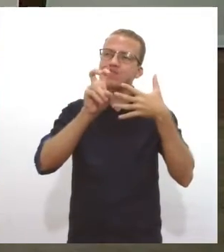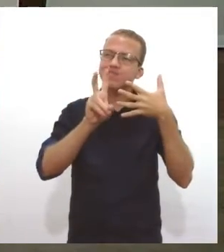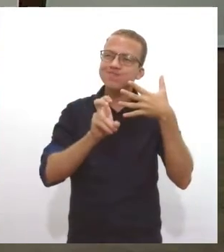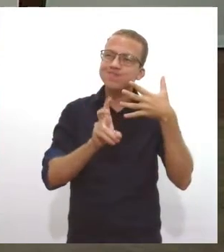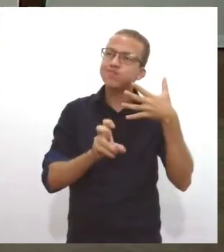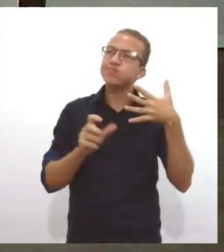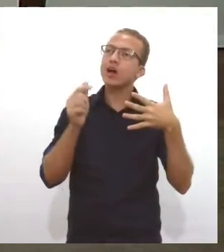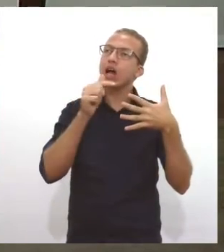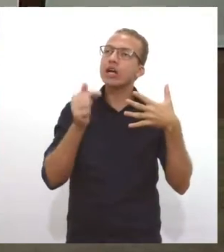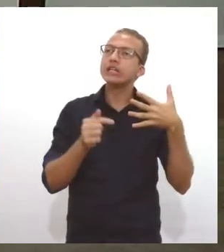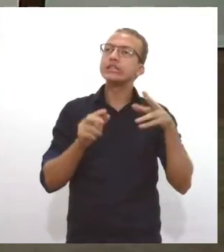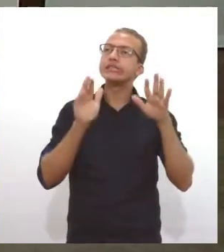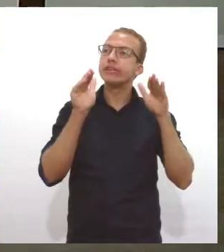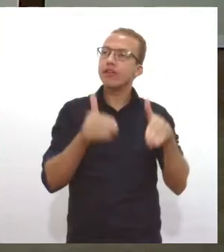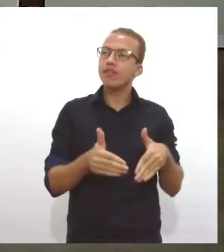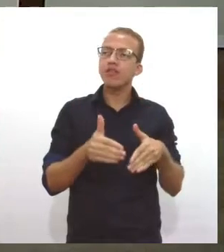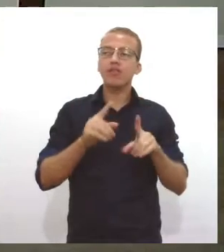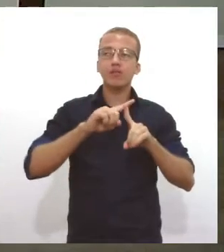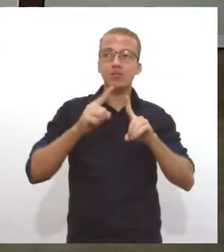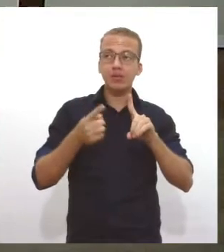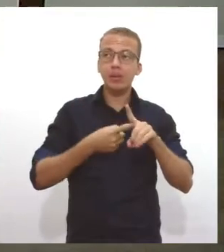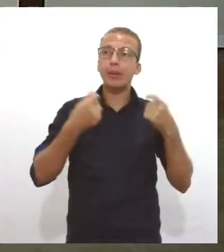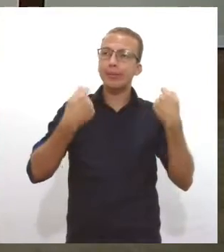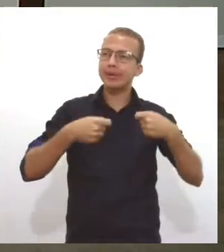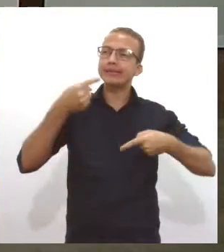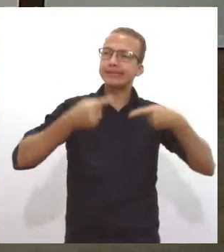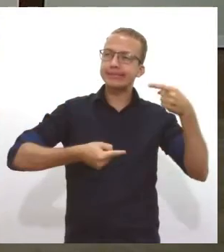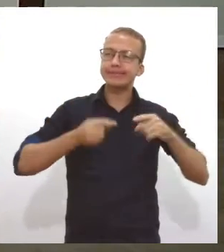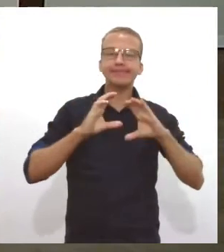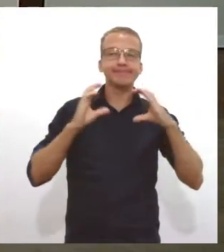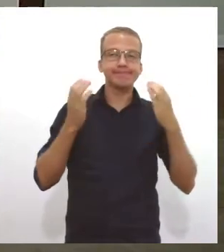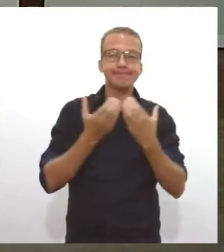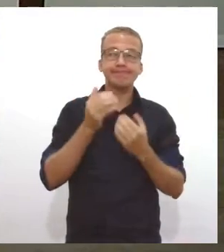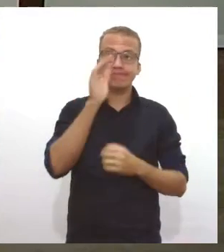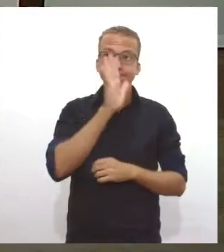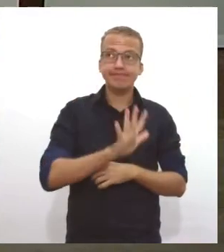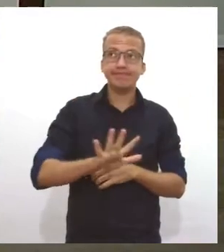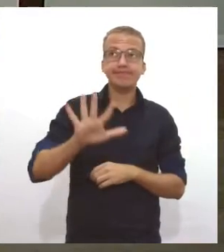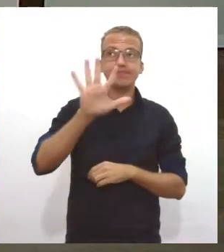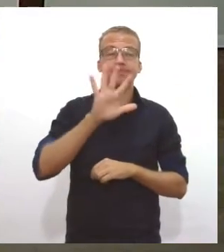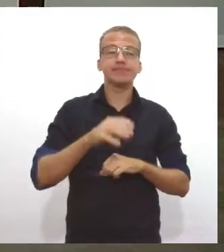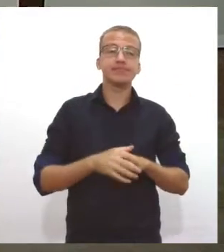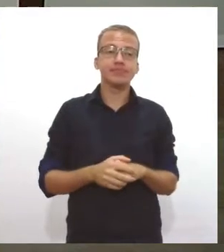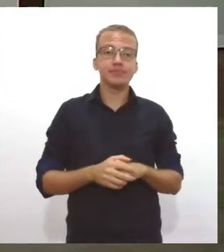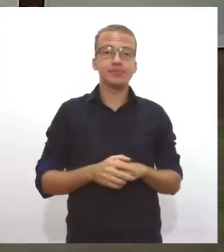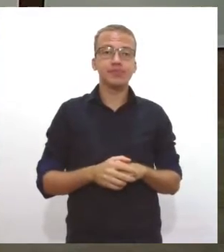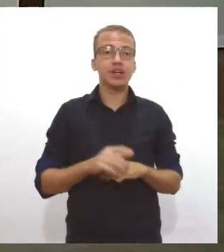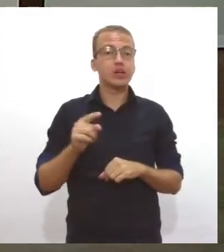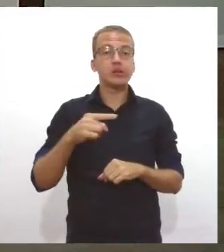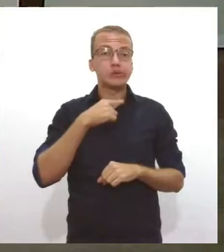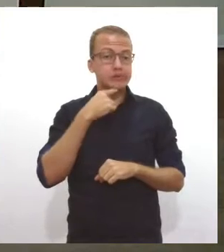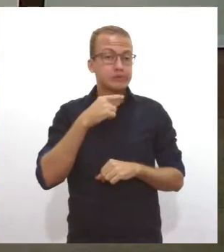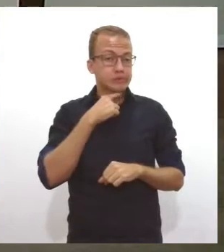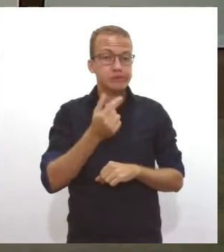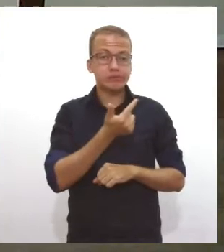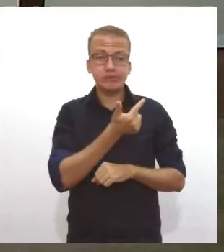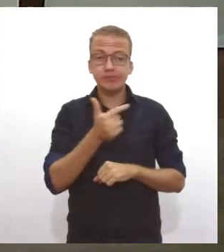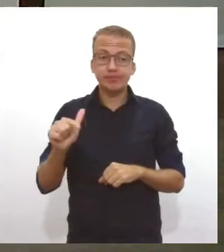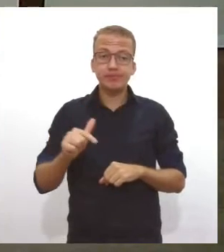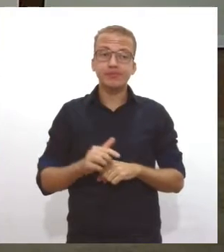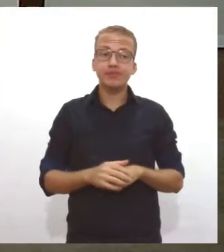entrar na discussão do congresso nacional se eu não tenho nem dúvida sobre isso no na semana